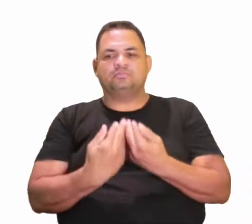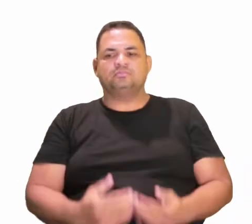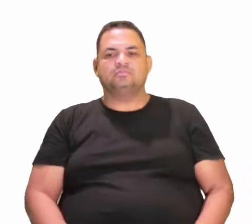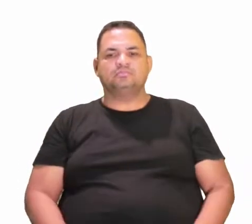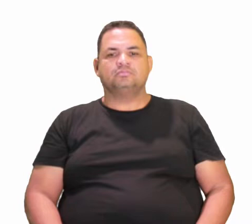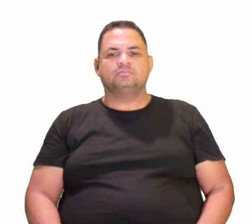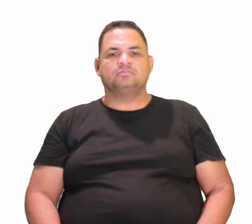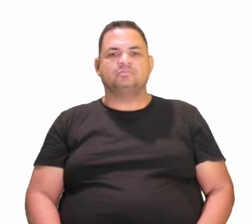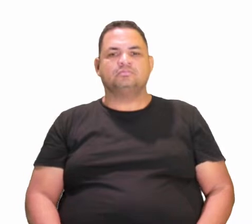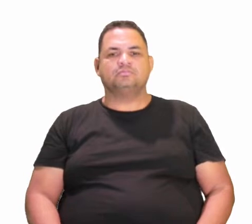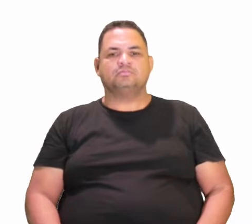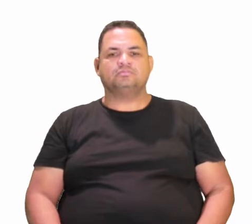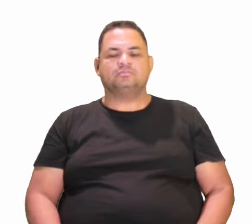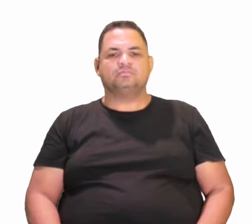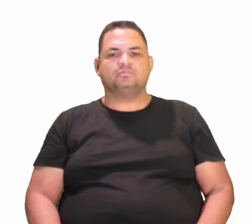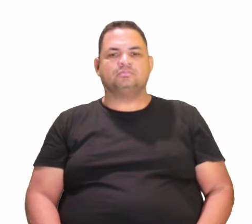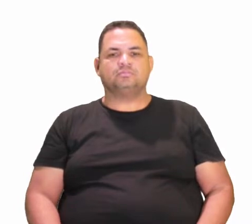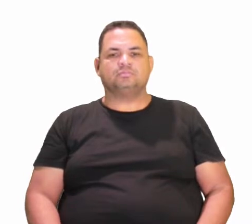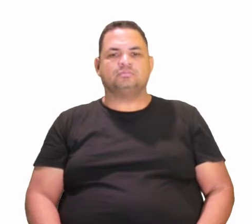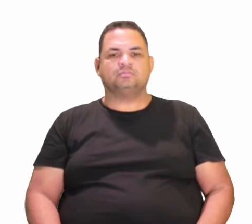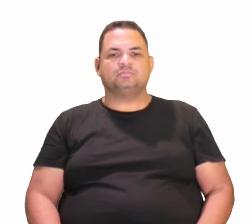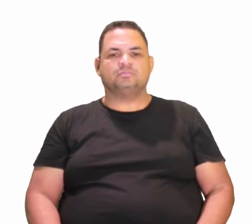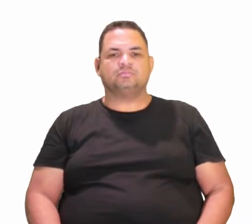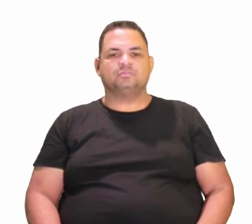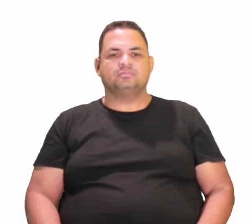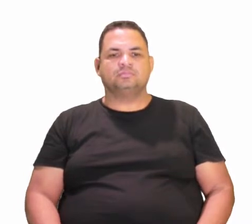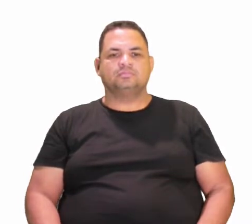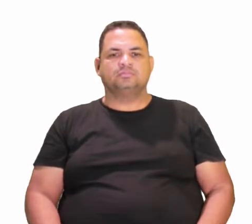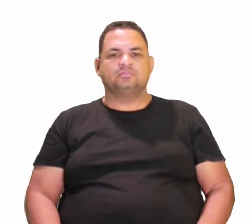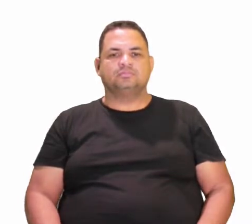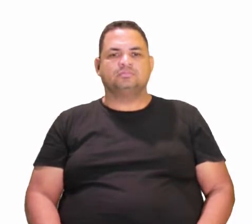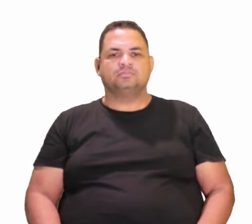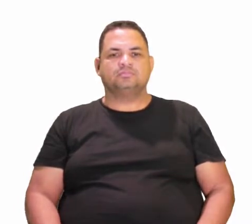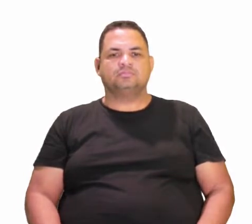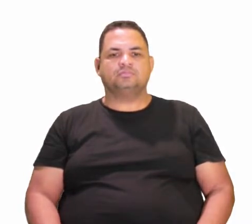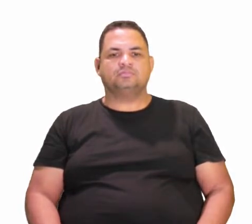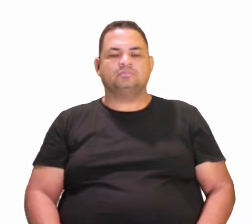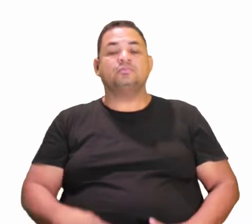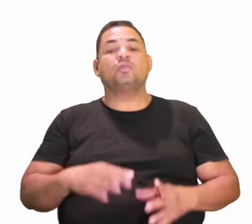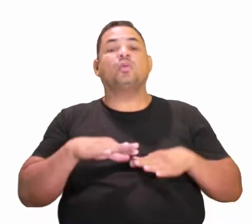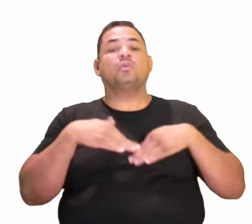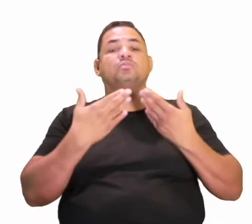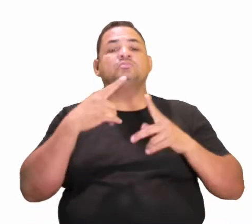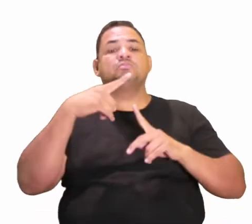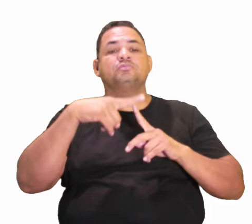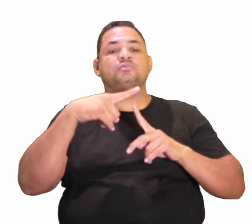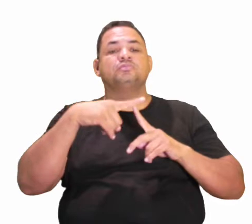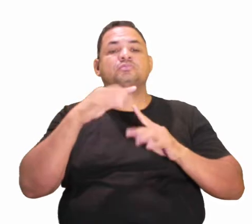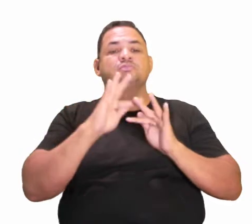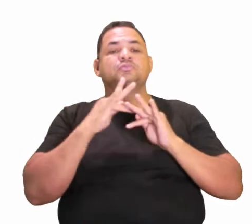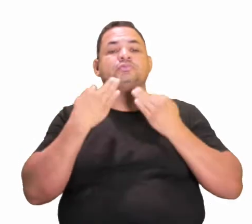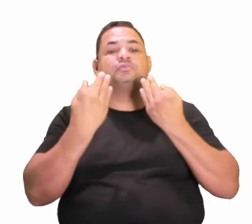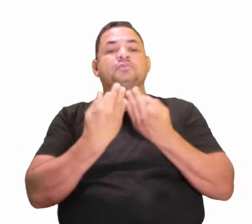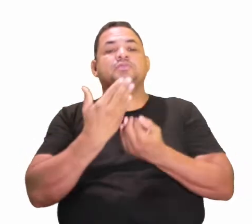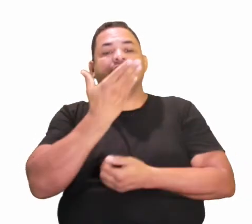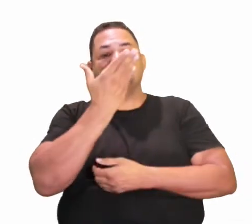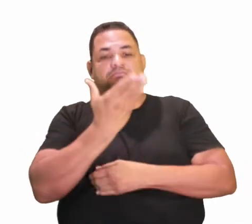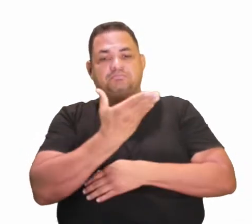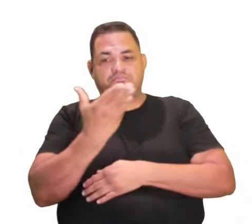famílias. What types of families are these? Que tipo de famílias são